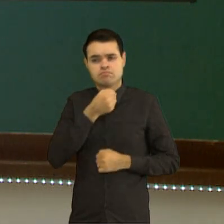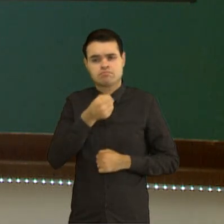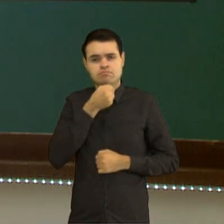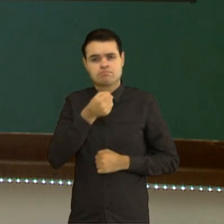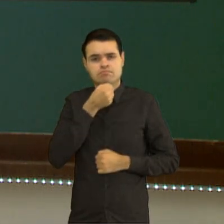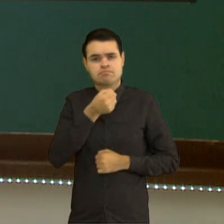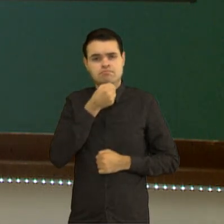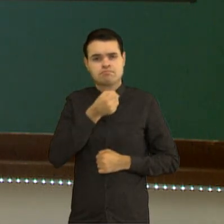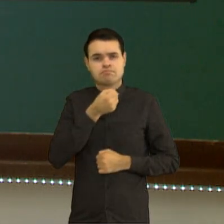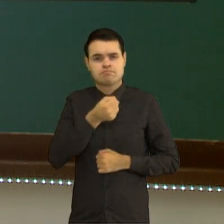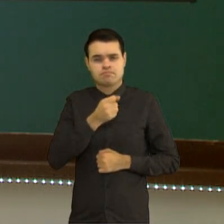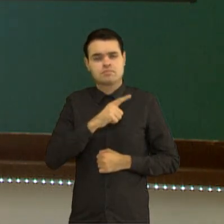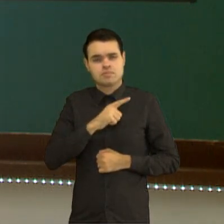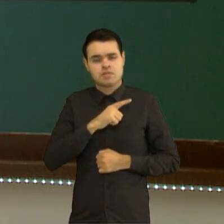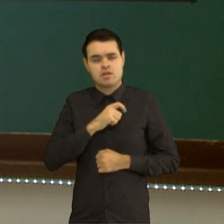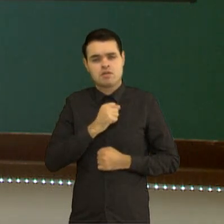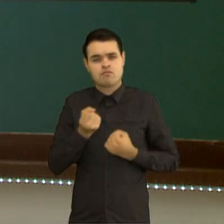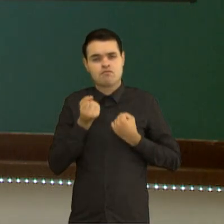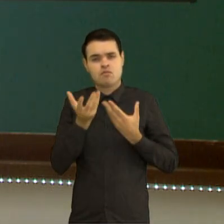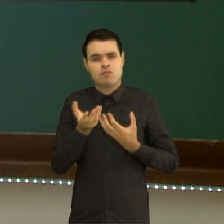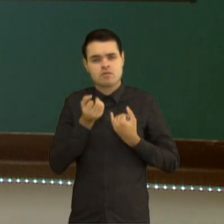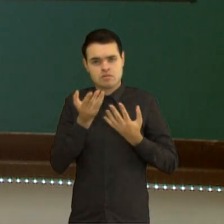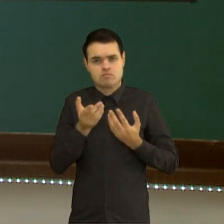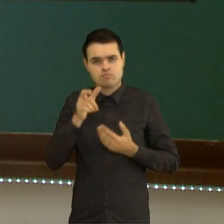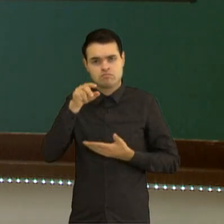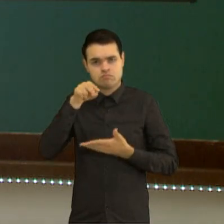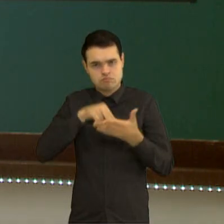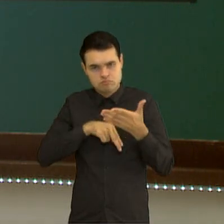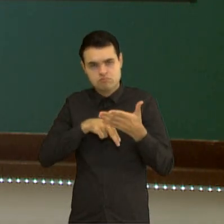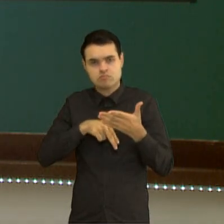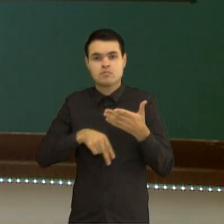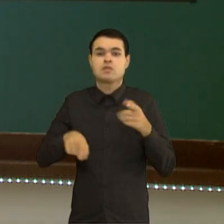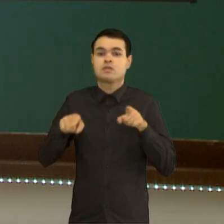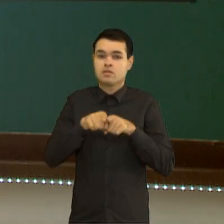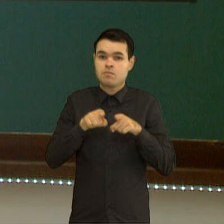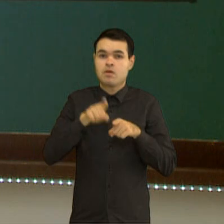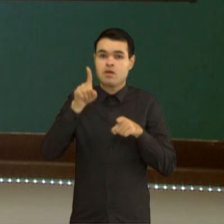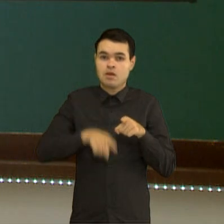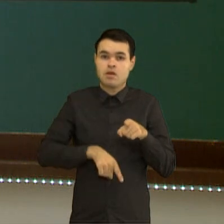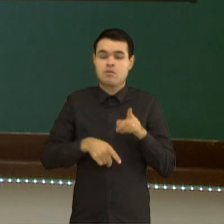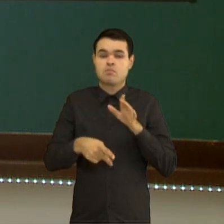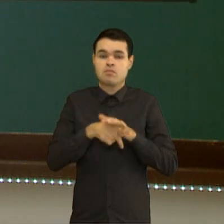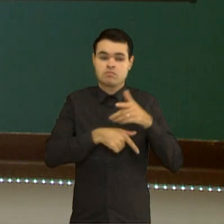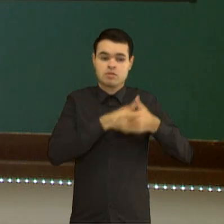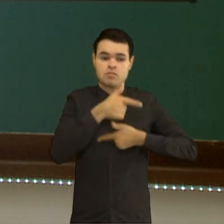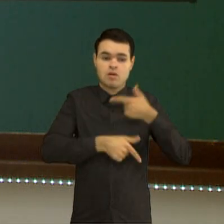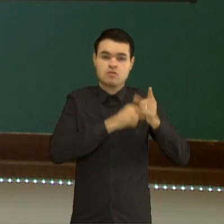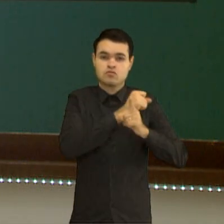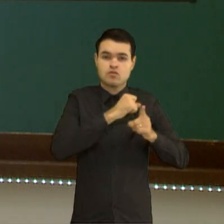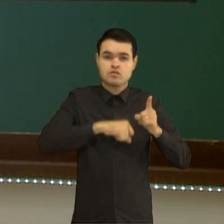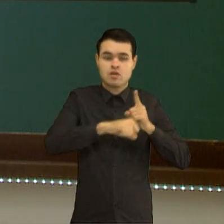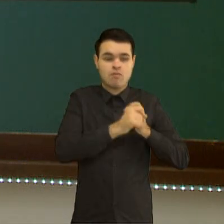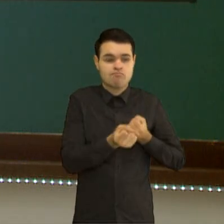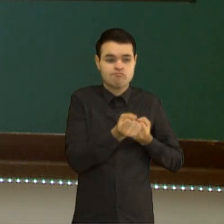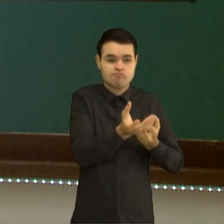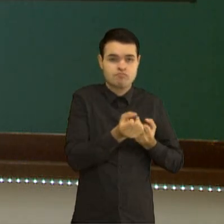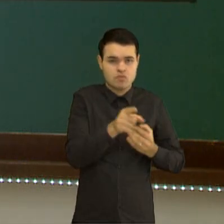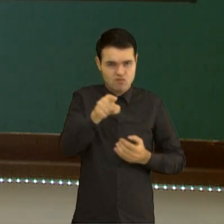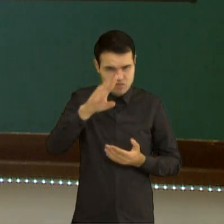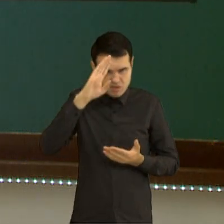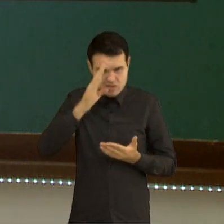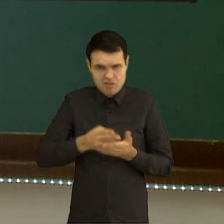além de informar ao leitor, também prestam um serviço social. Você acredita que o